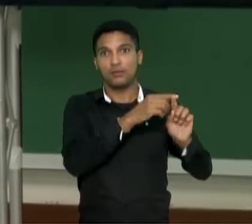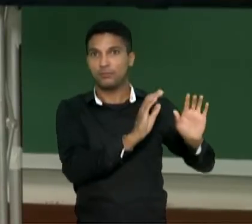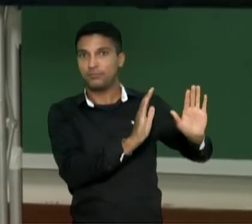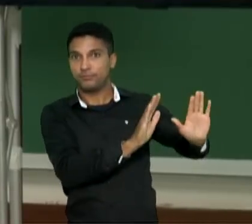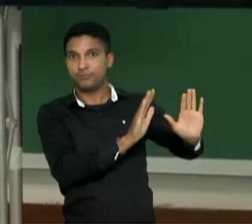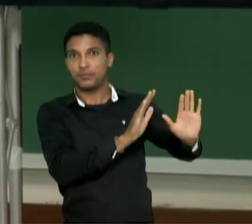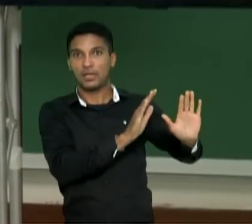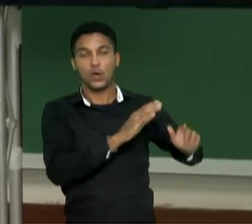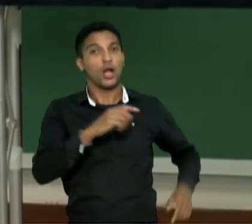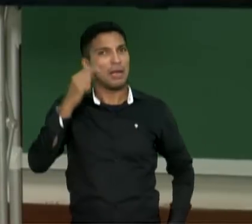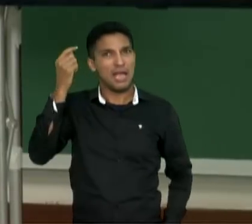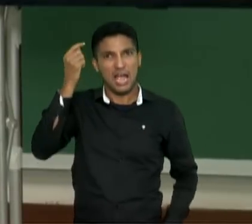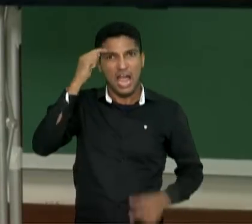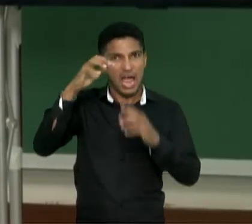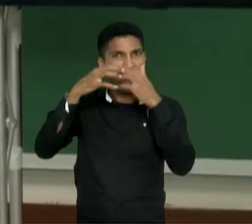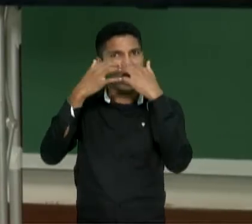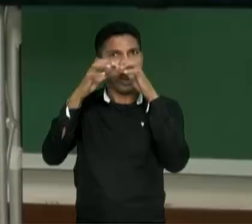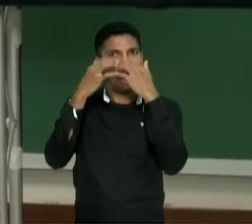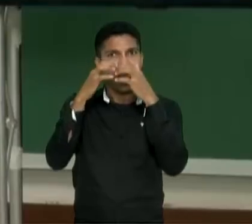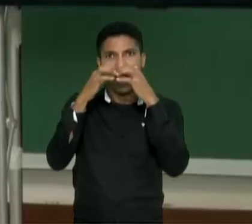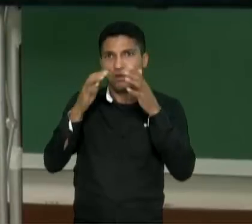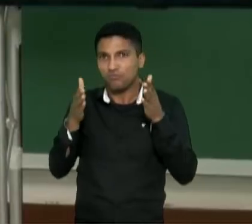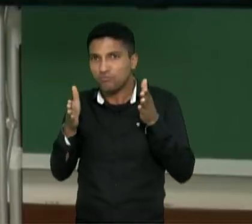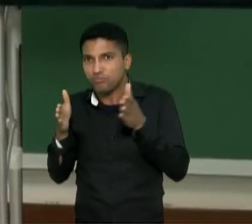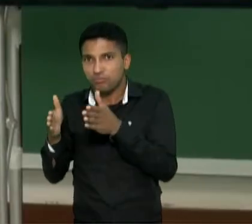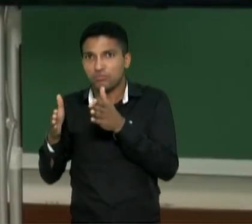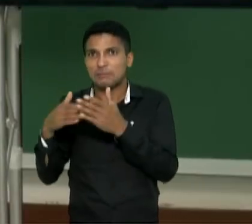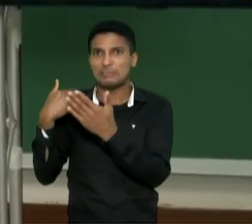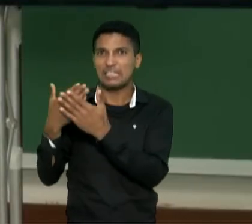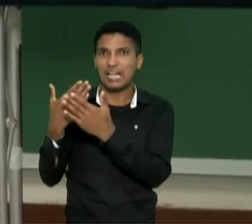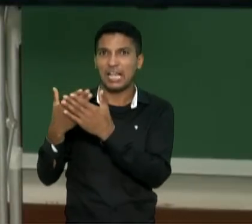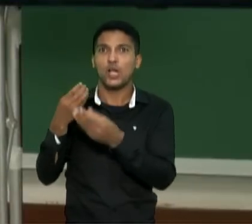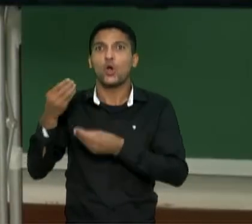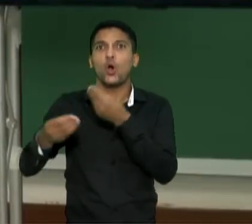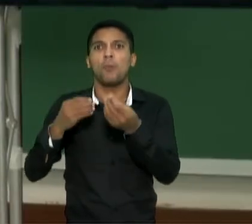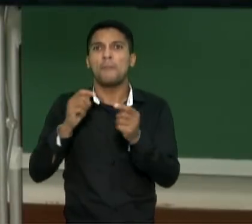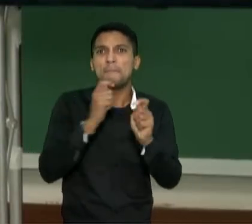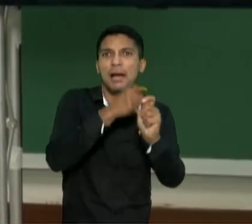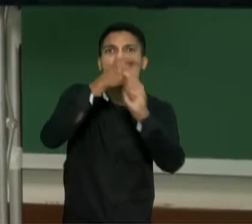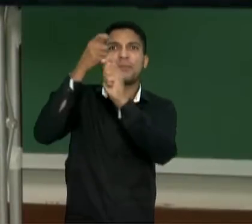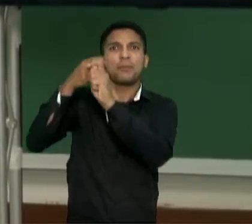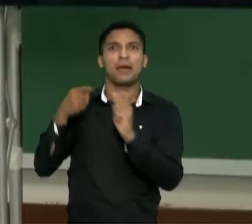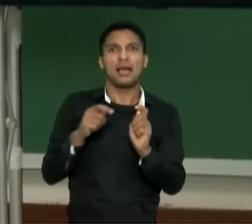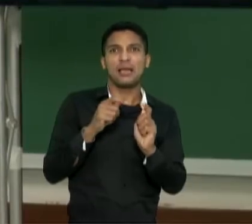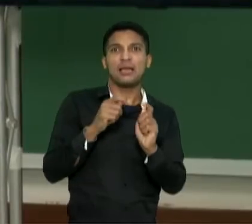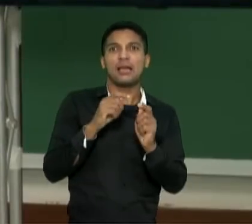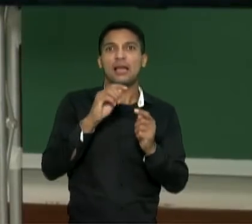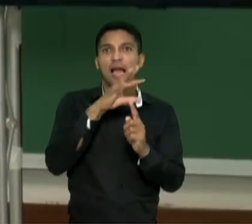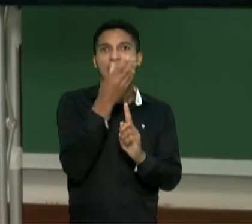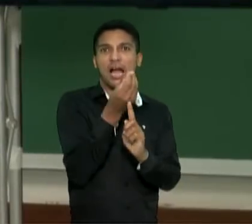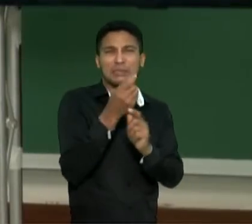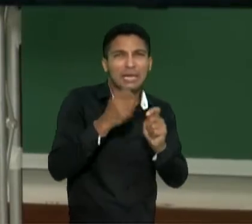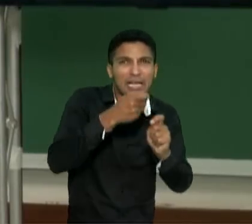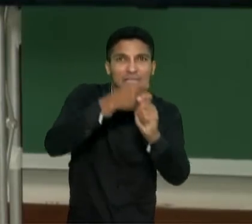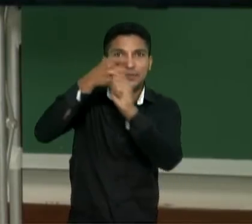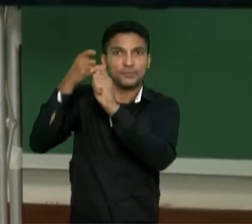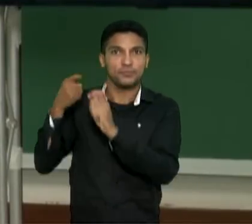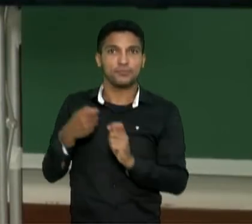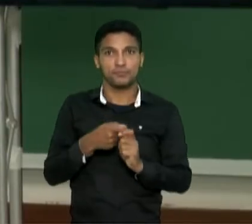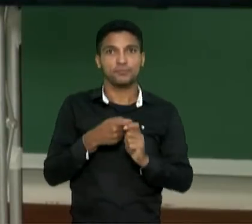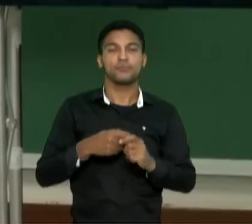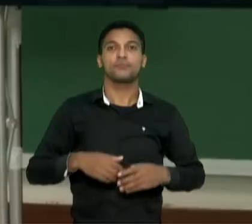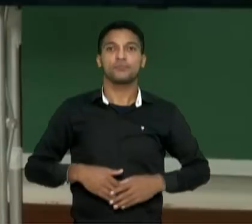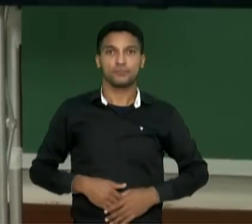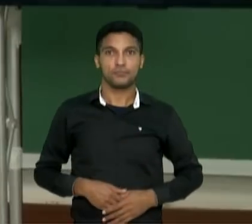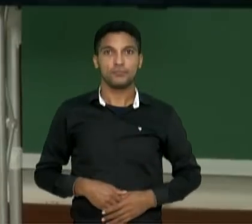de pensamento, porque não há uma quebra total, né? Começam a surgir outras religiões, por exemplo, que antes o cristianismo era